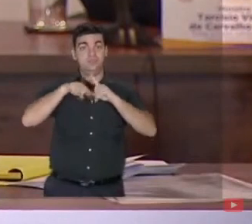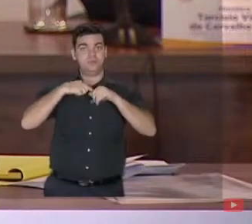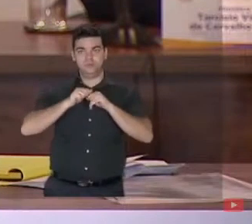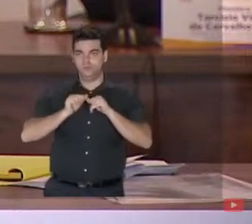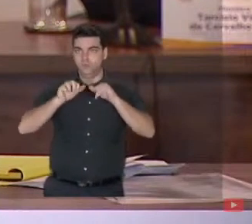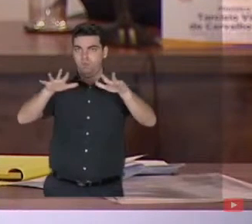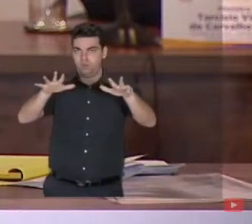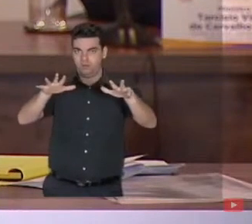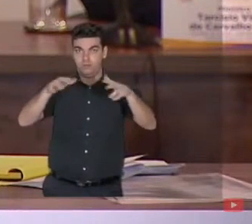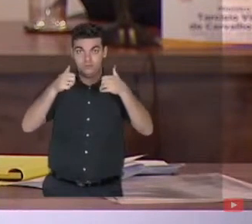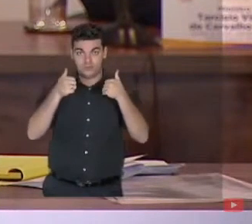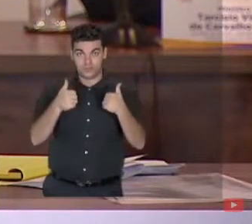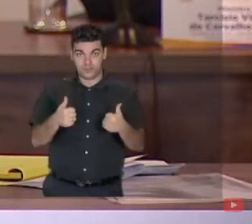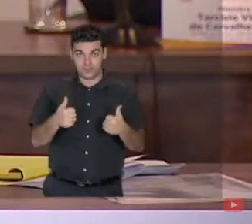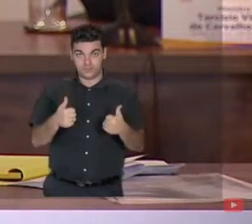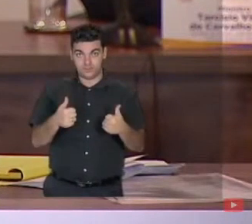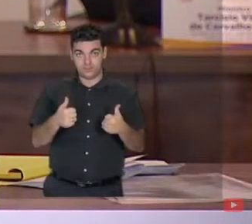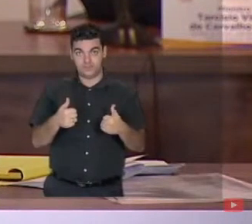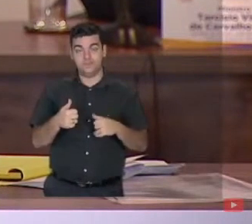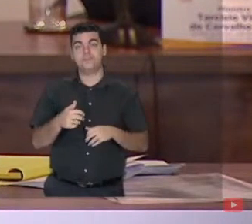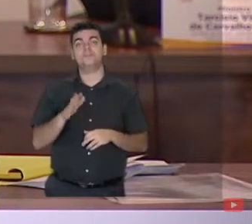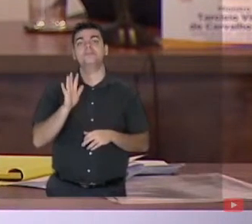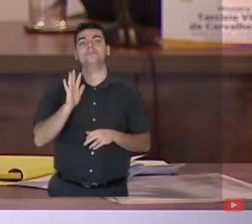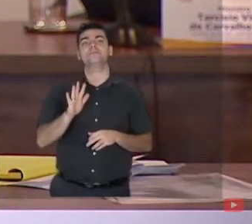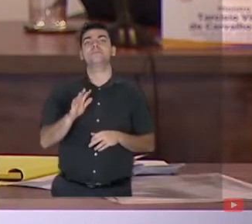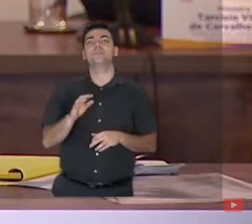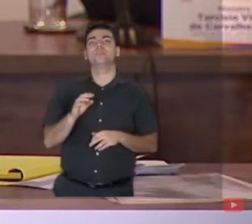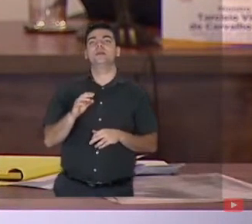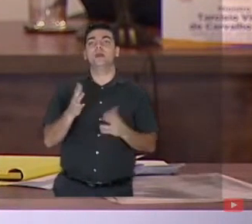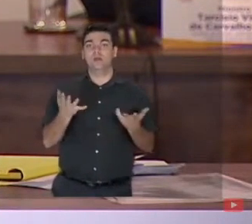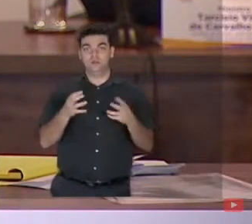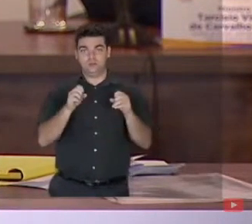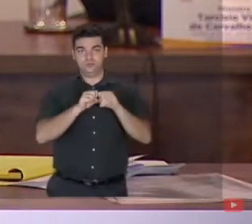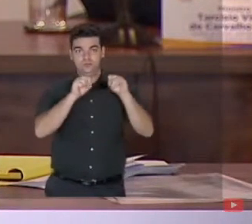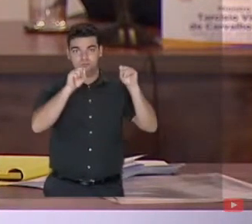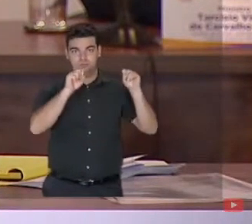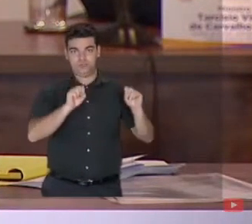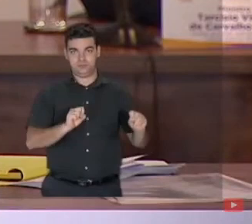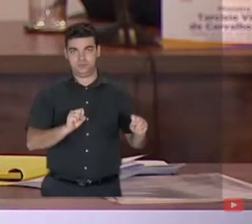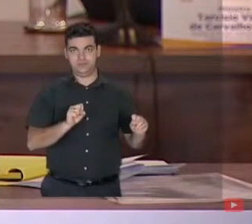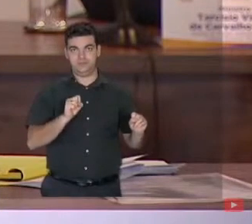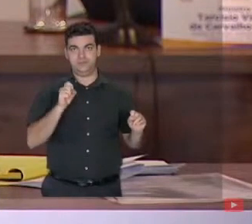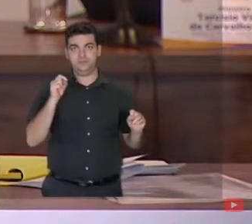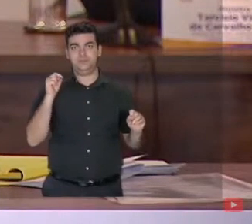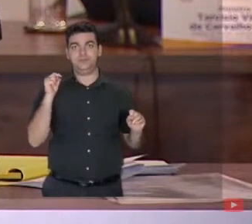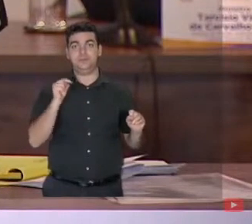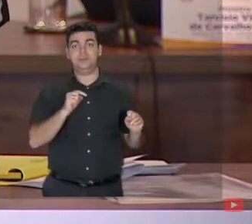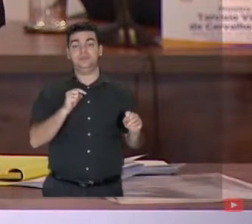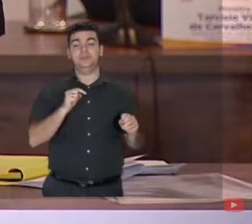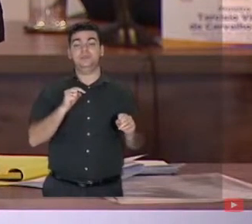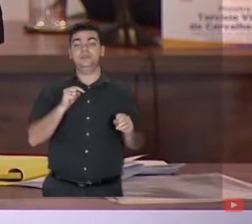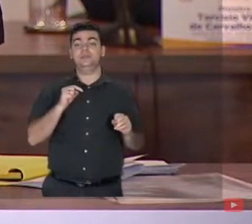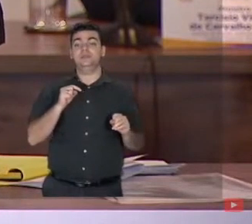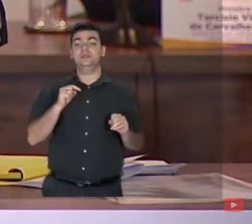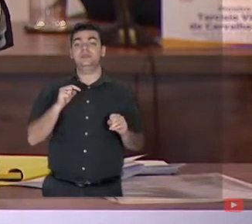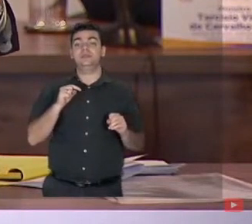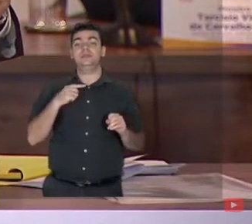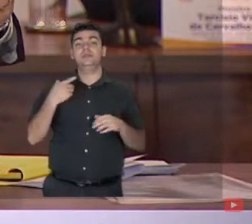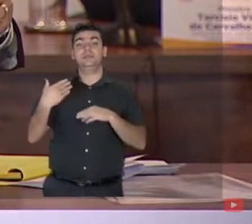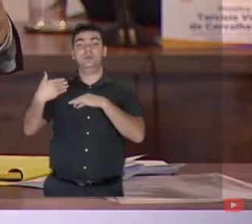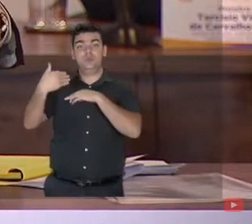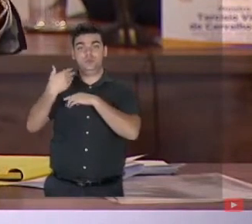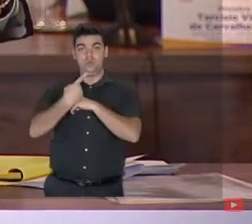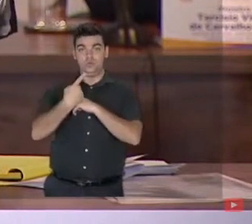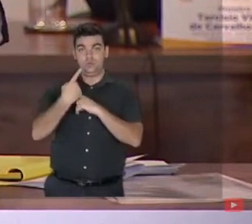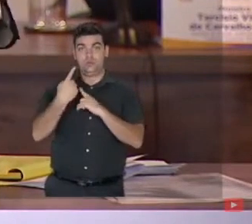Esse sistema de onde se teriam extraído esses dados dos velhos funcionários é